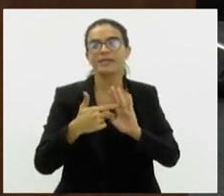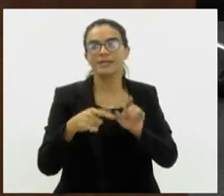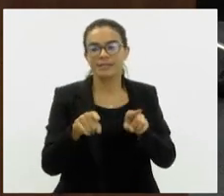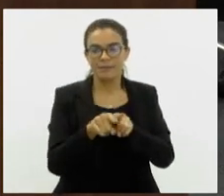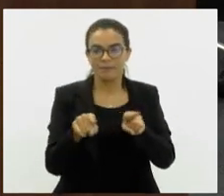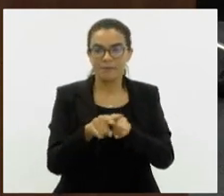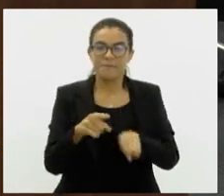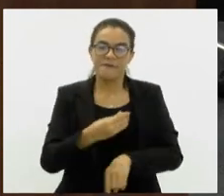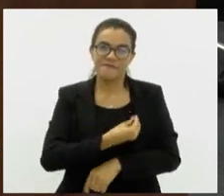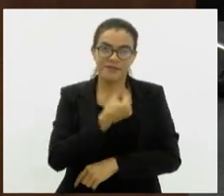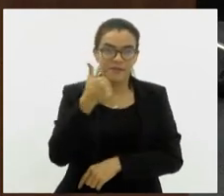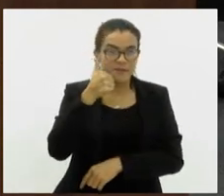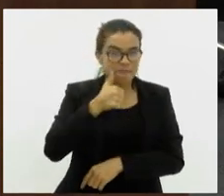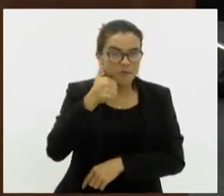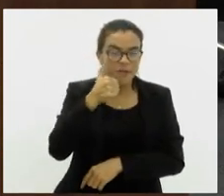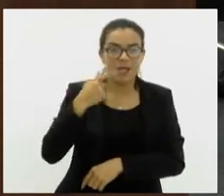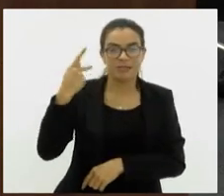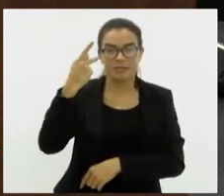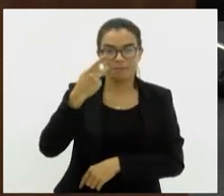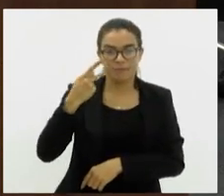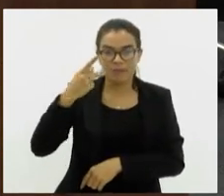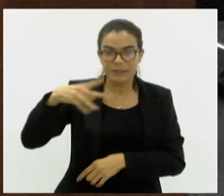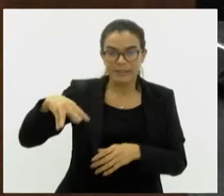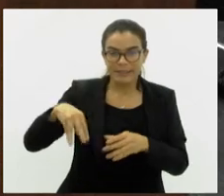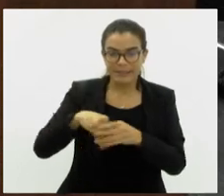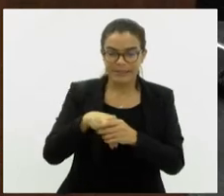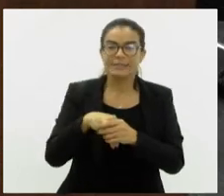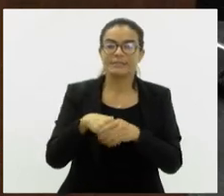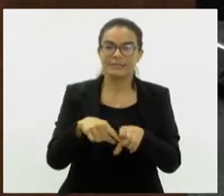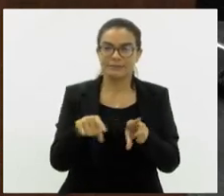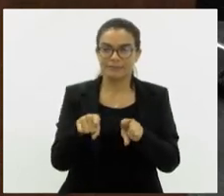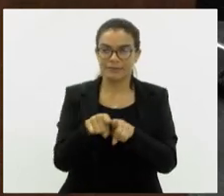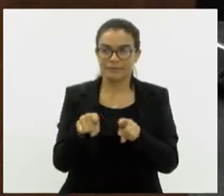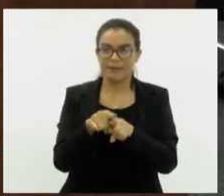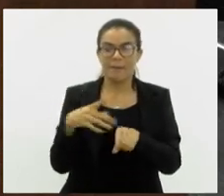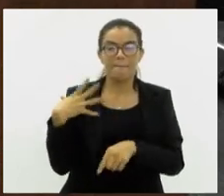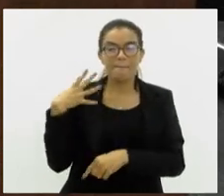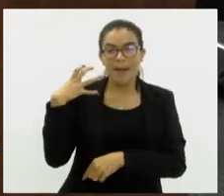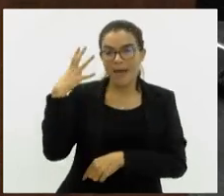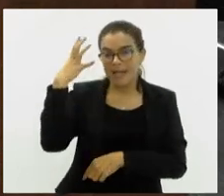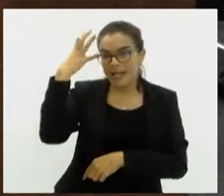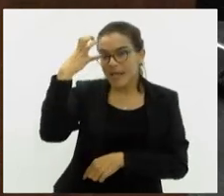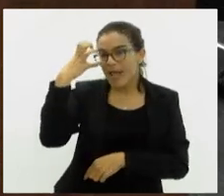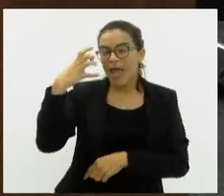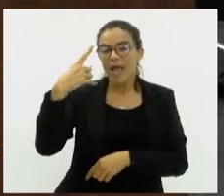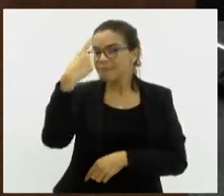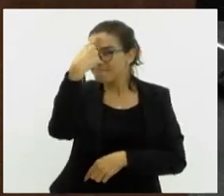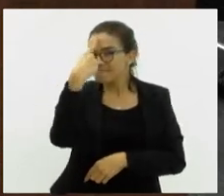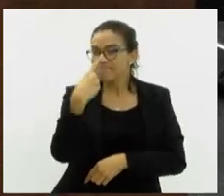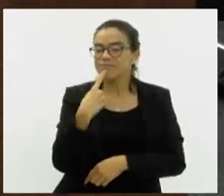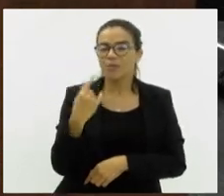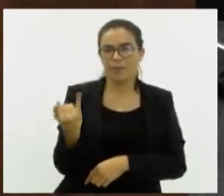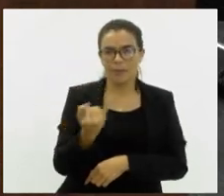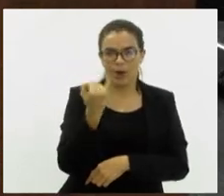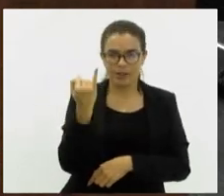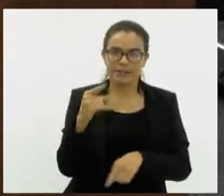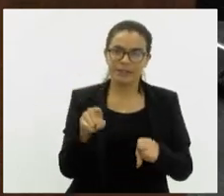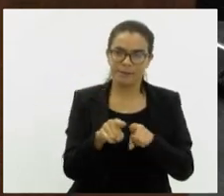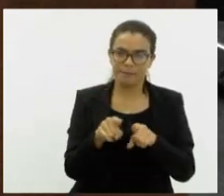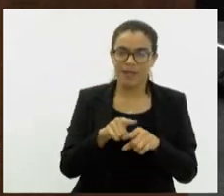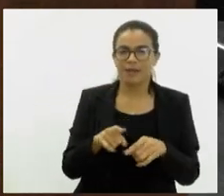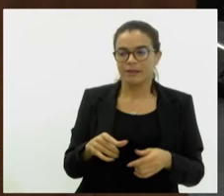para a vida de mulheres parlamentares, hoje ter Marielle Franco como uma figura importante que foi tombada